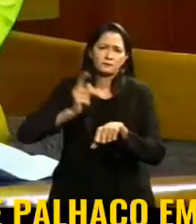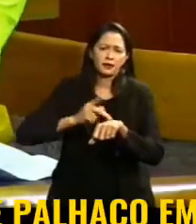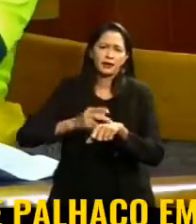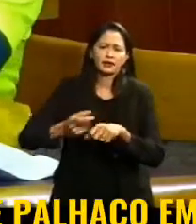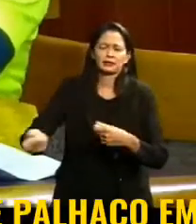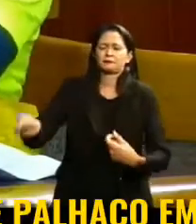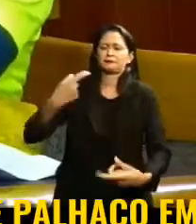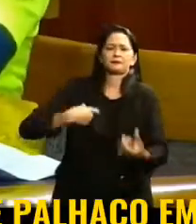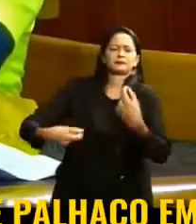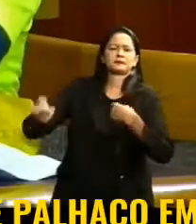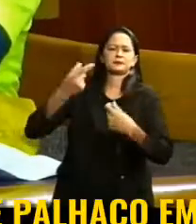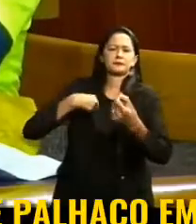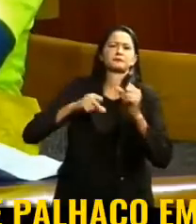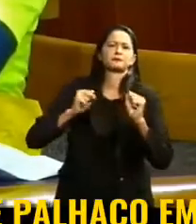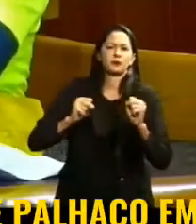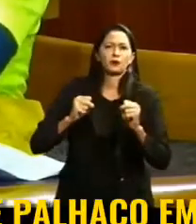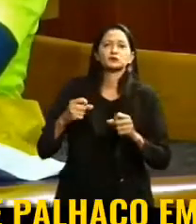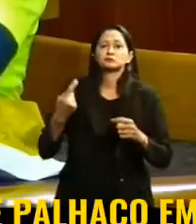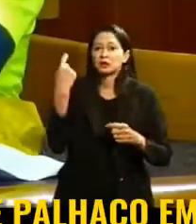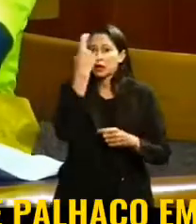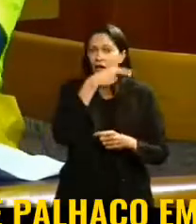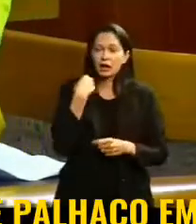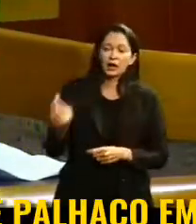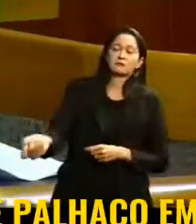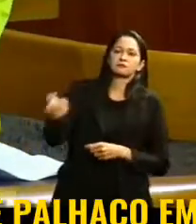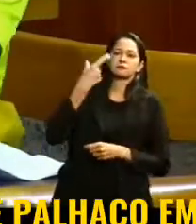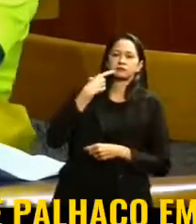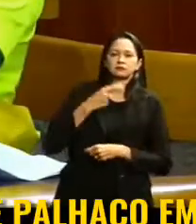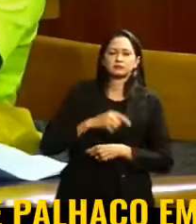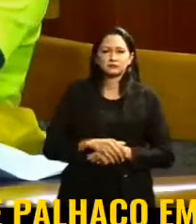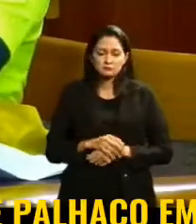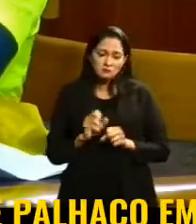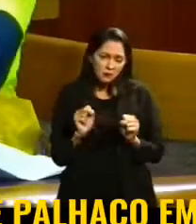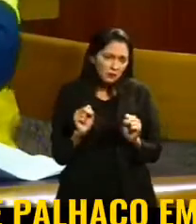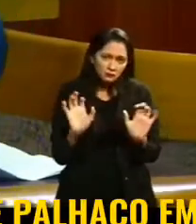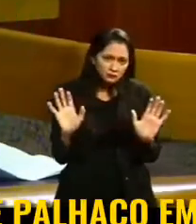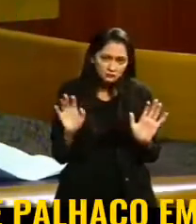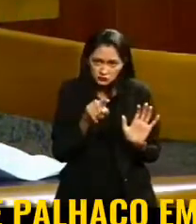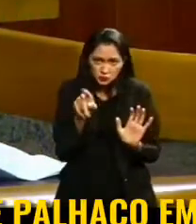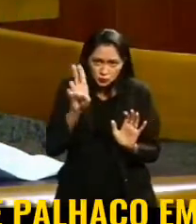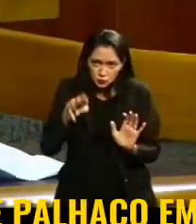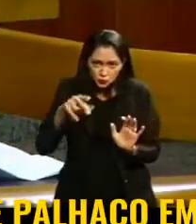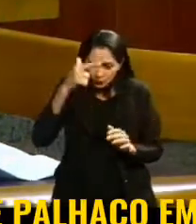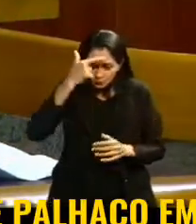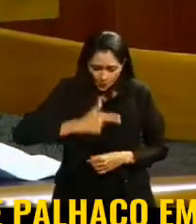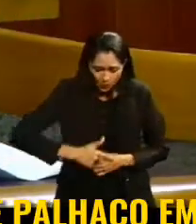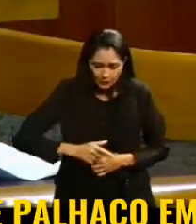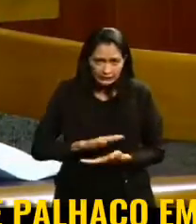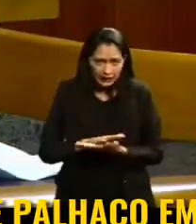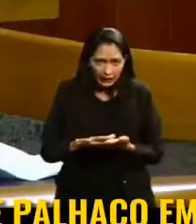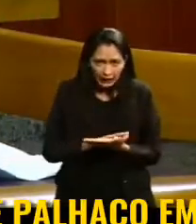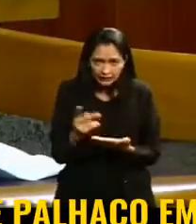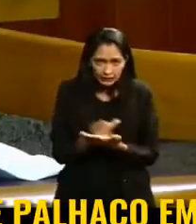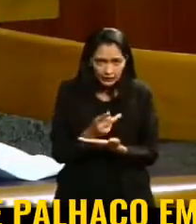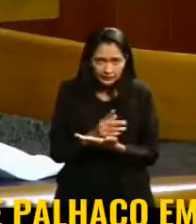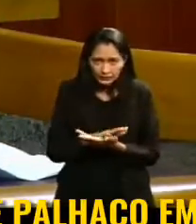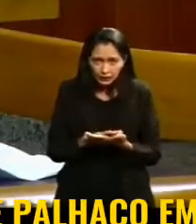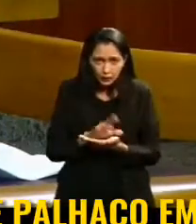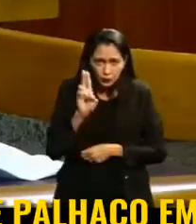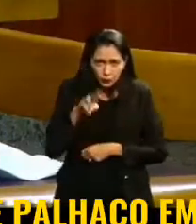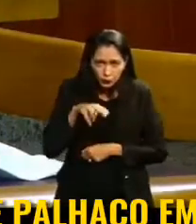atire a primeira pedra na minha cara, e ninguém vai responder por isso. Tem alguém aqui que nunca errou na vida? Tem alguém aqui